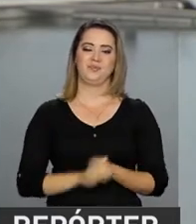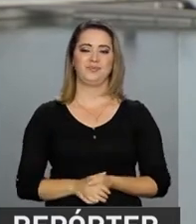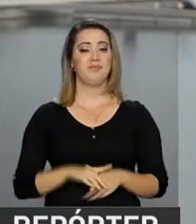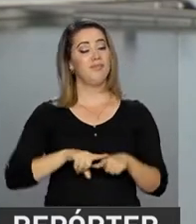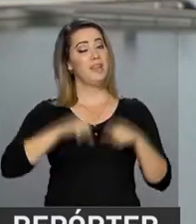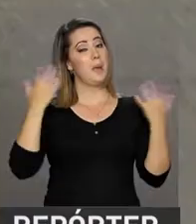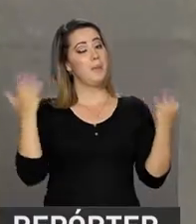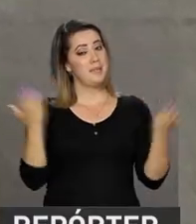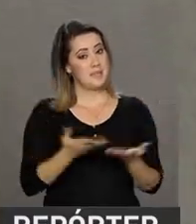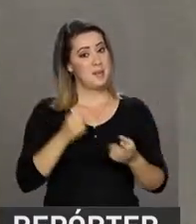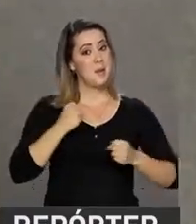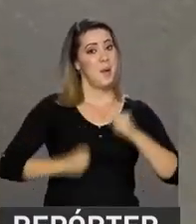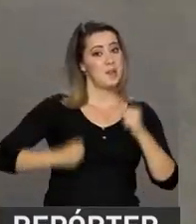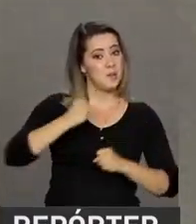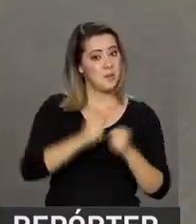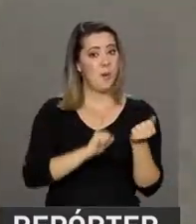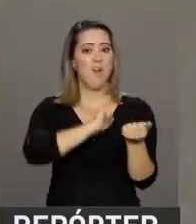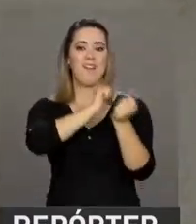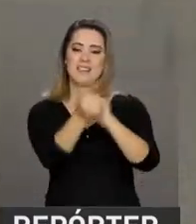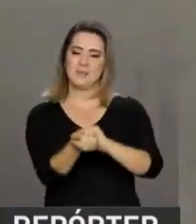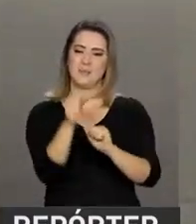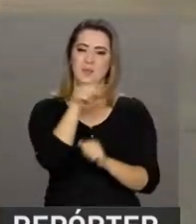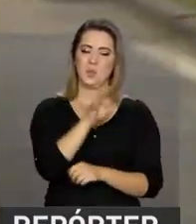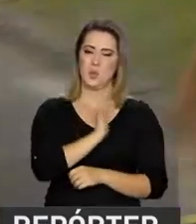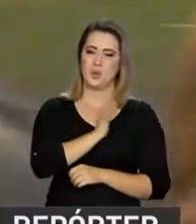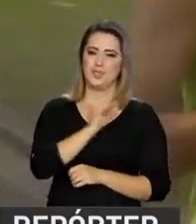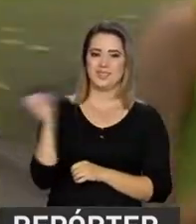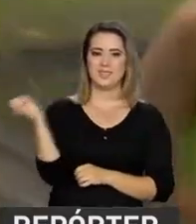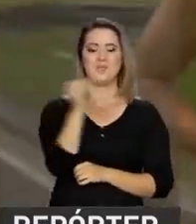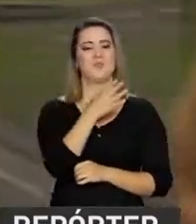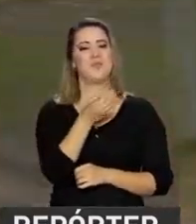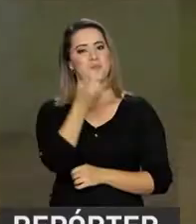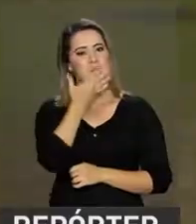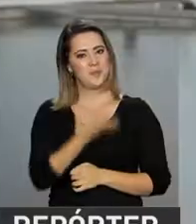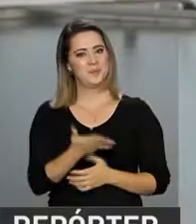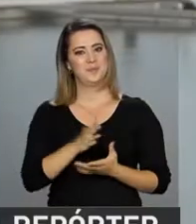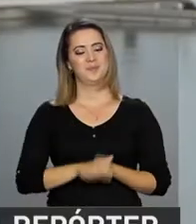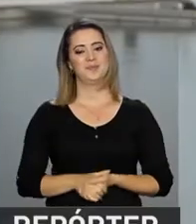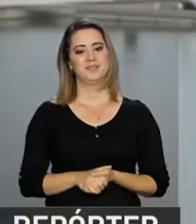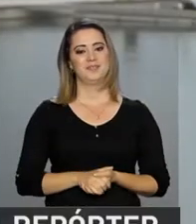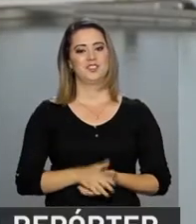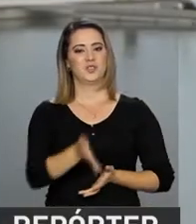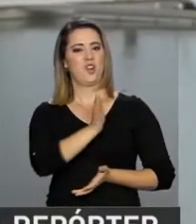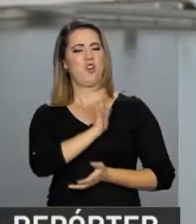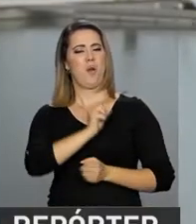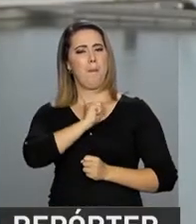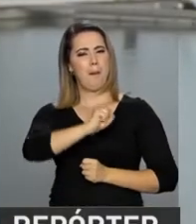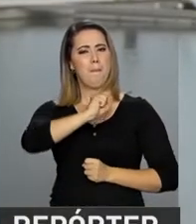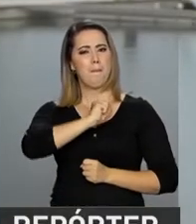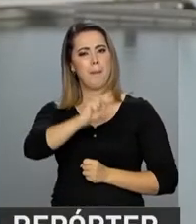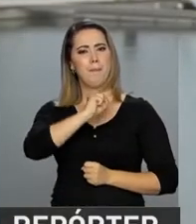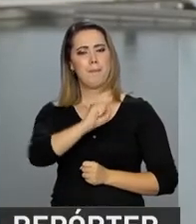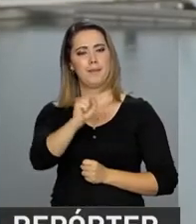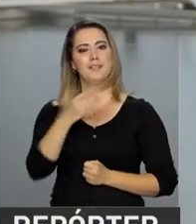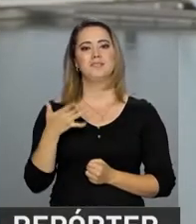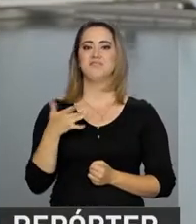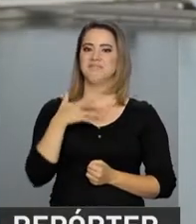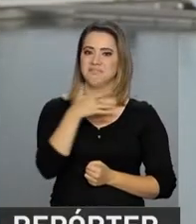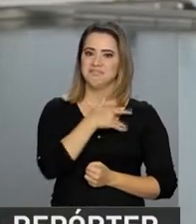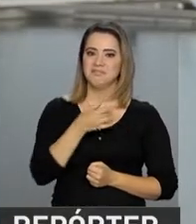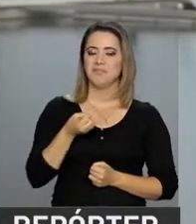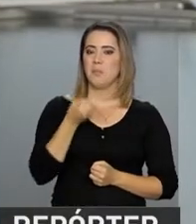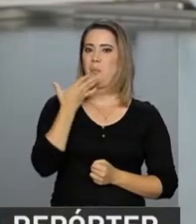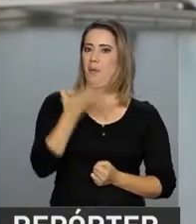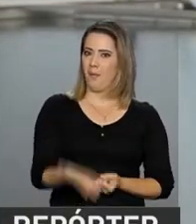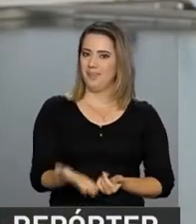só se for por esporte por que o coração está saudável como nunca tá batendo forte firme que dentro